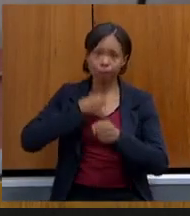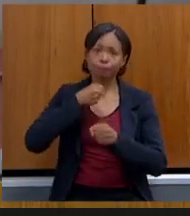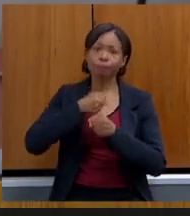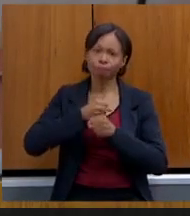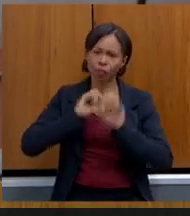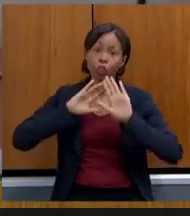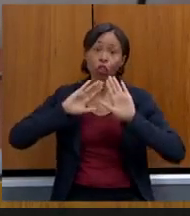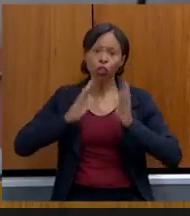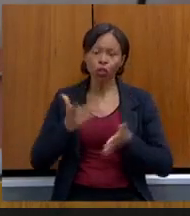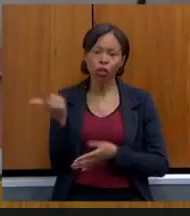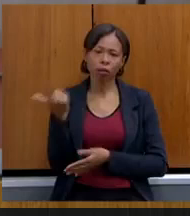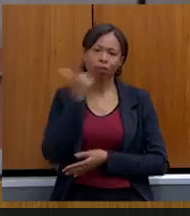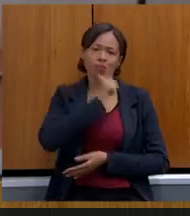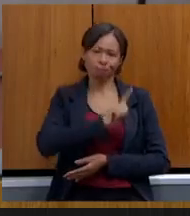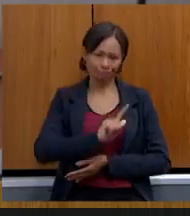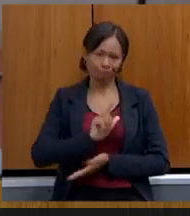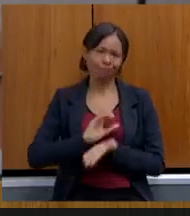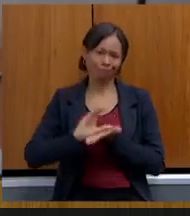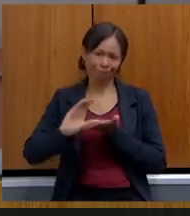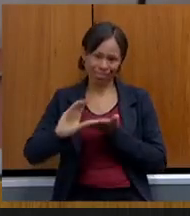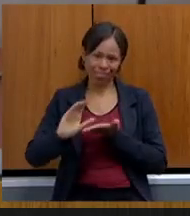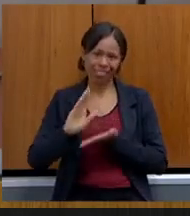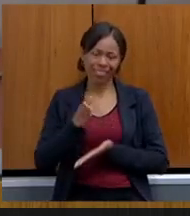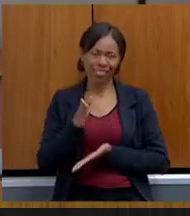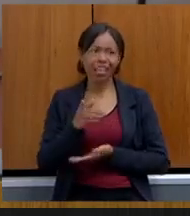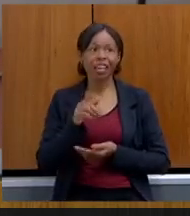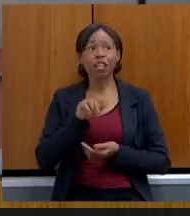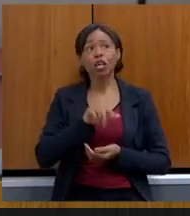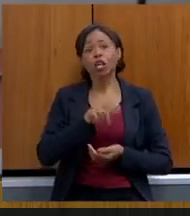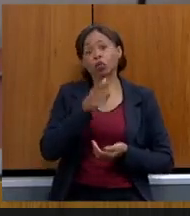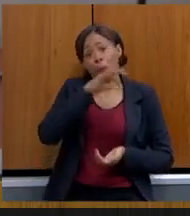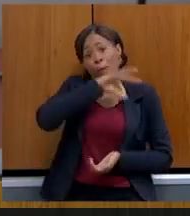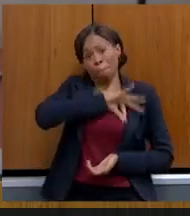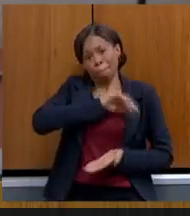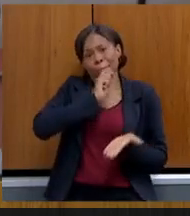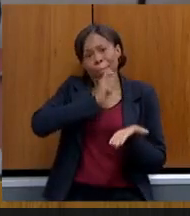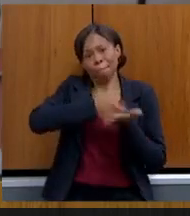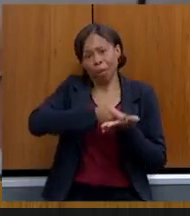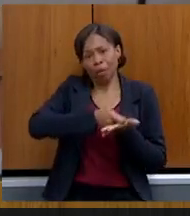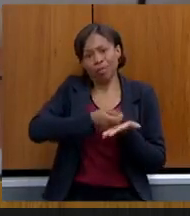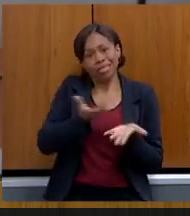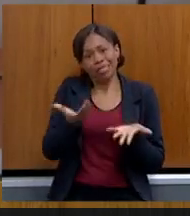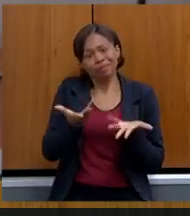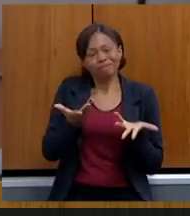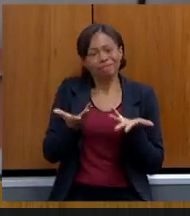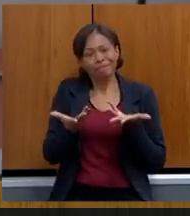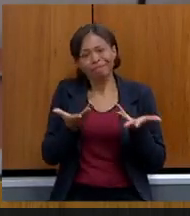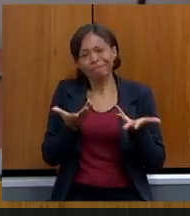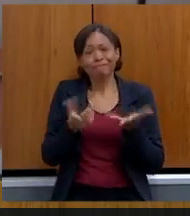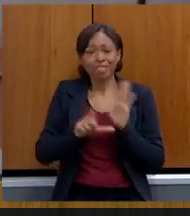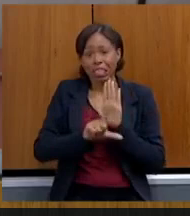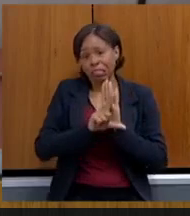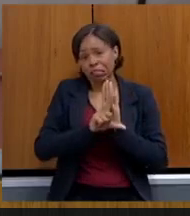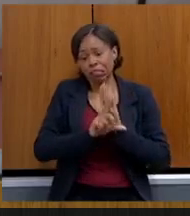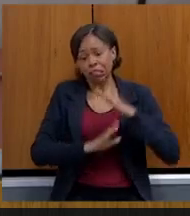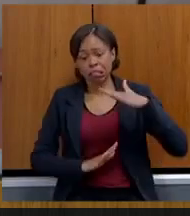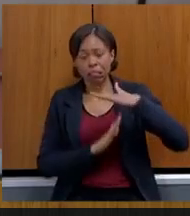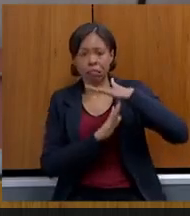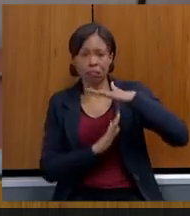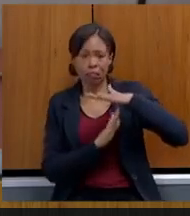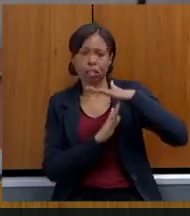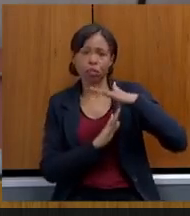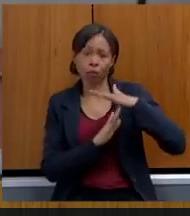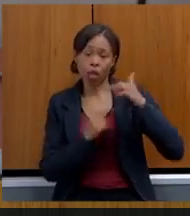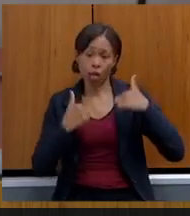Já conseguimos expor tá em relação a folha é o que eu lhe disse né eu tenho restrições legais né